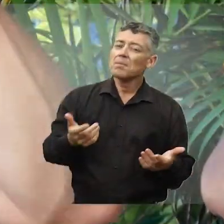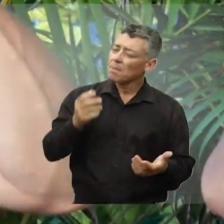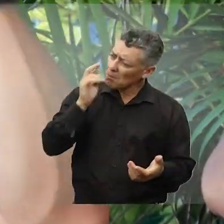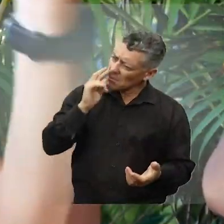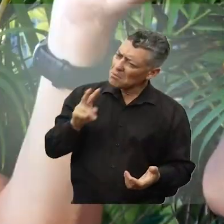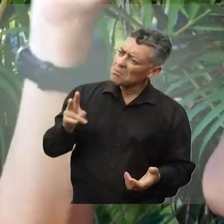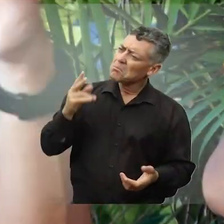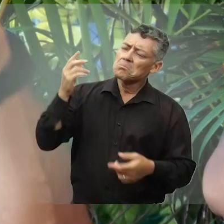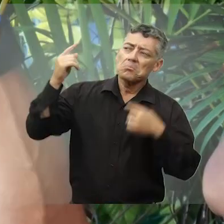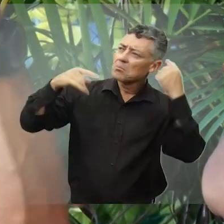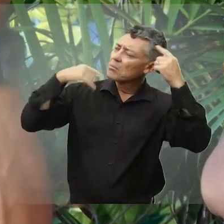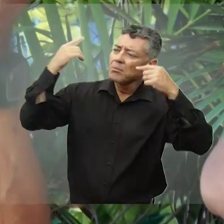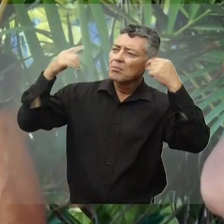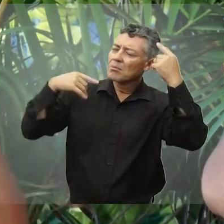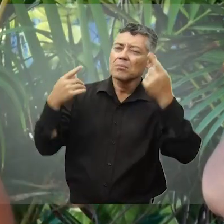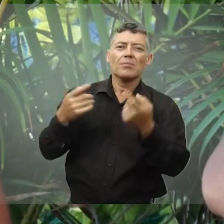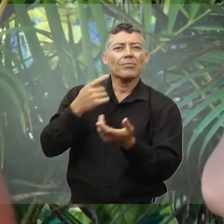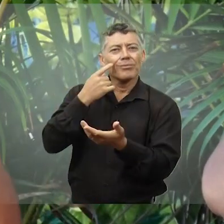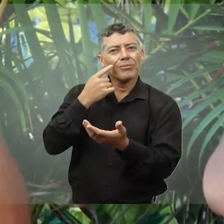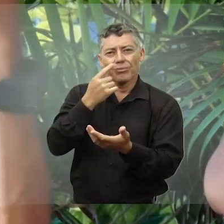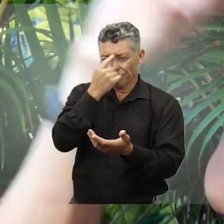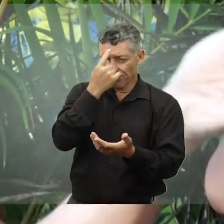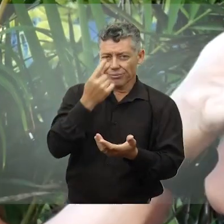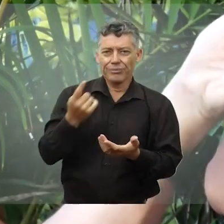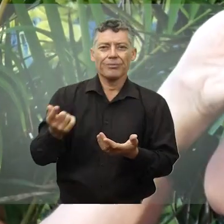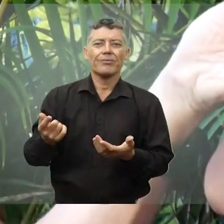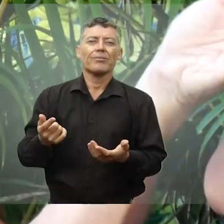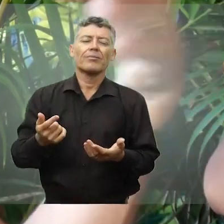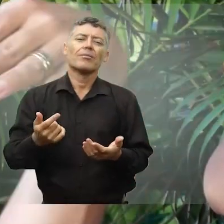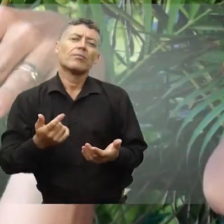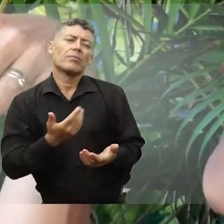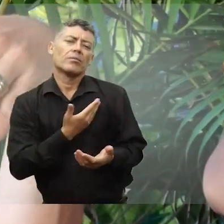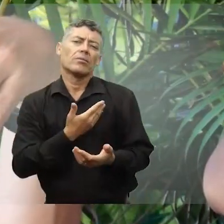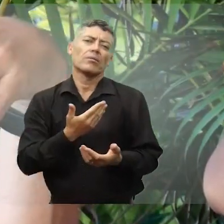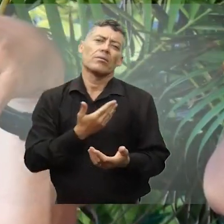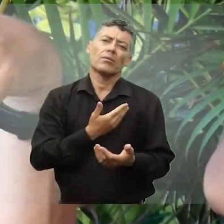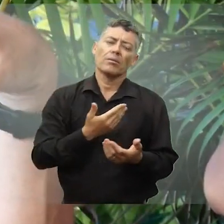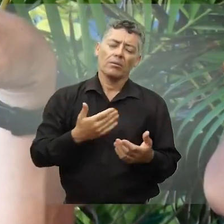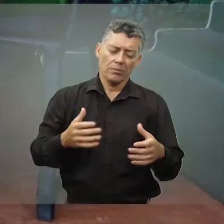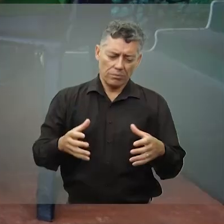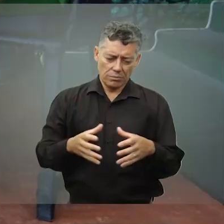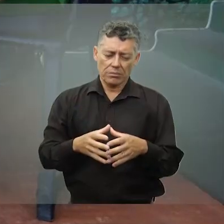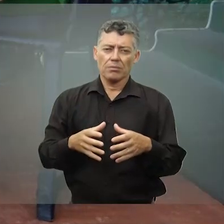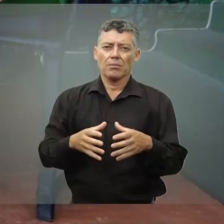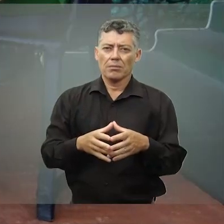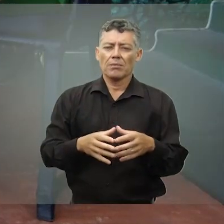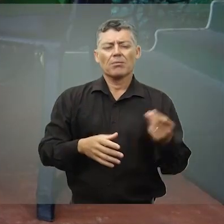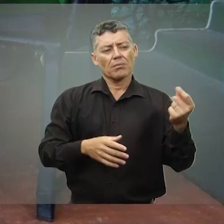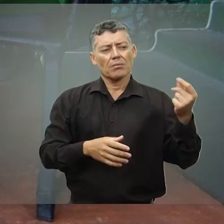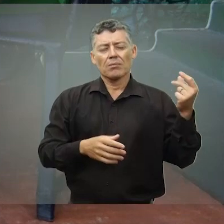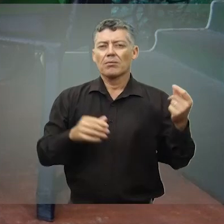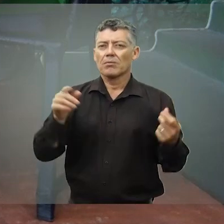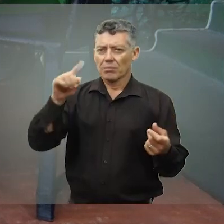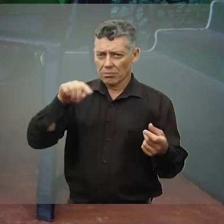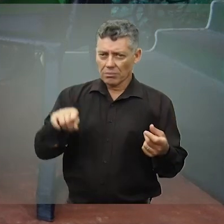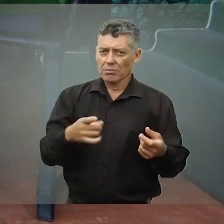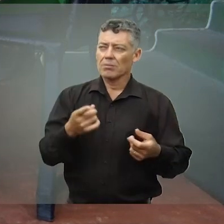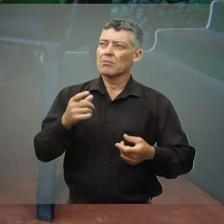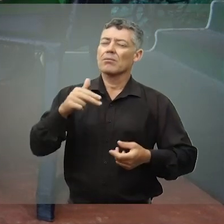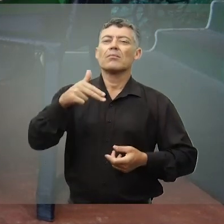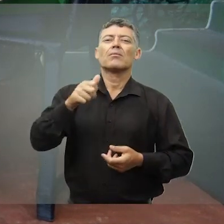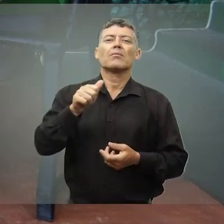ficavam, esse louco aí, vai inventar o quê? E aí um colega de sala meu, da época do Salesiano, que era na